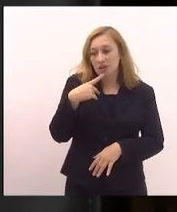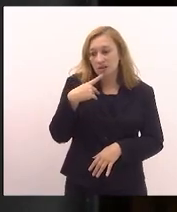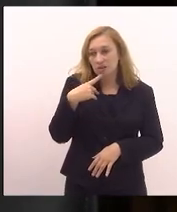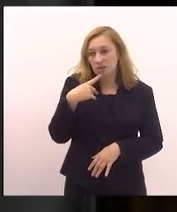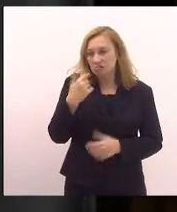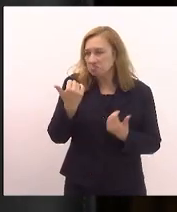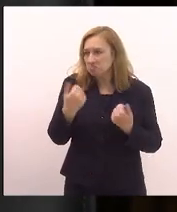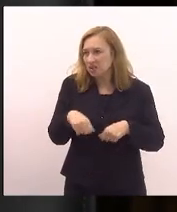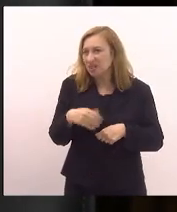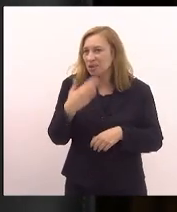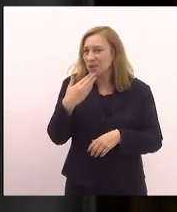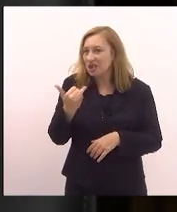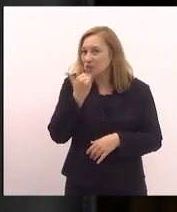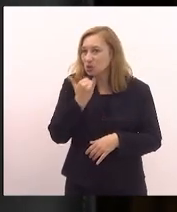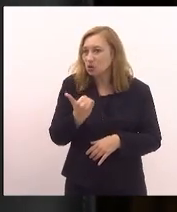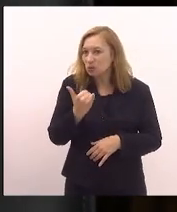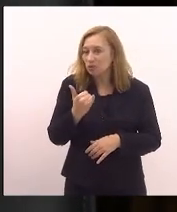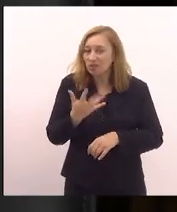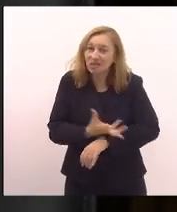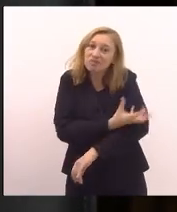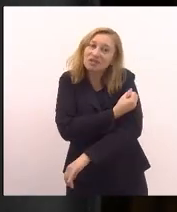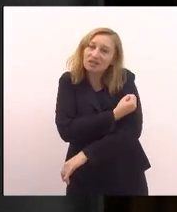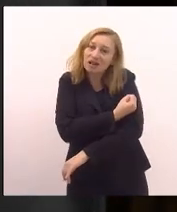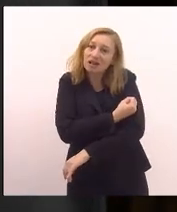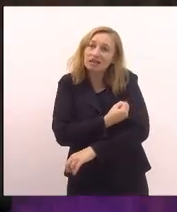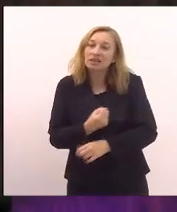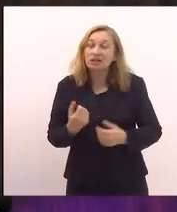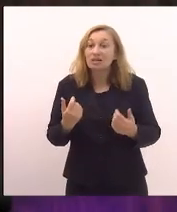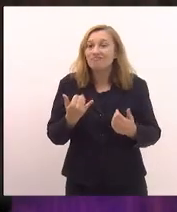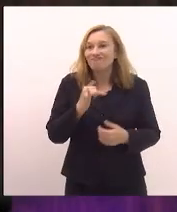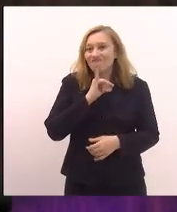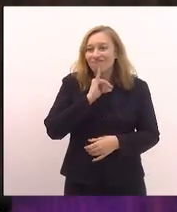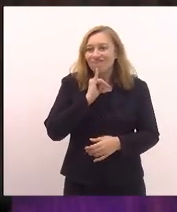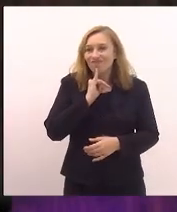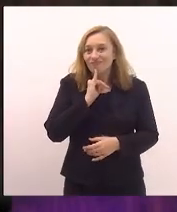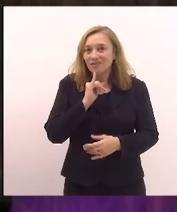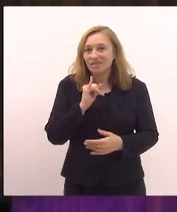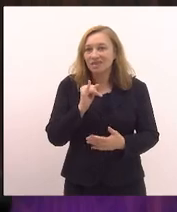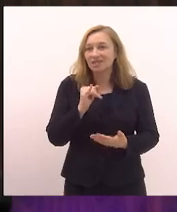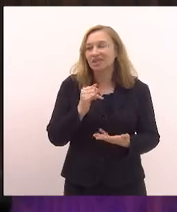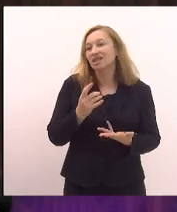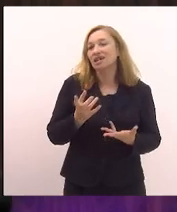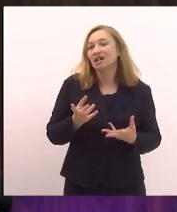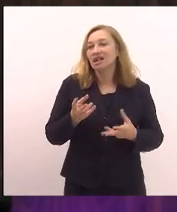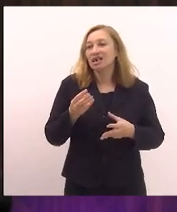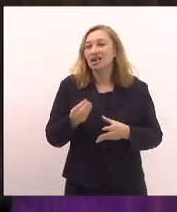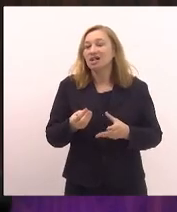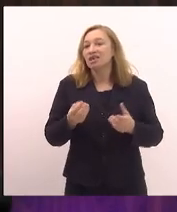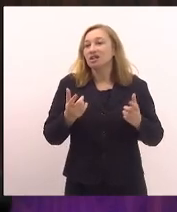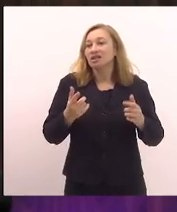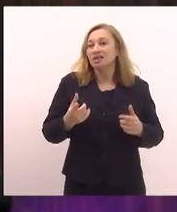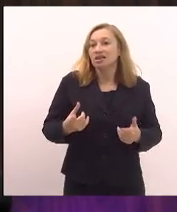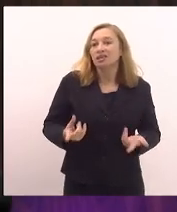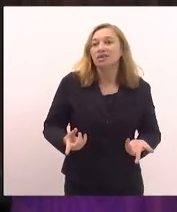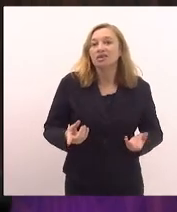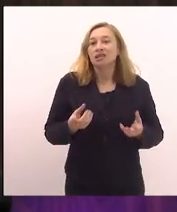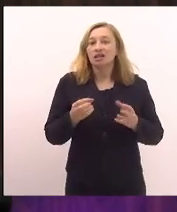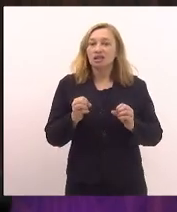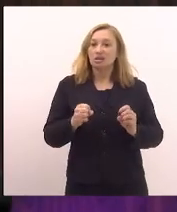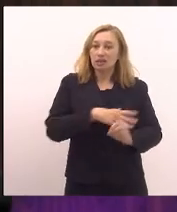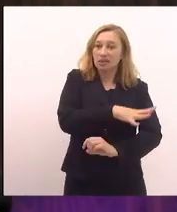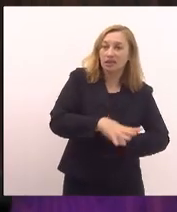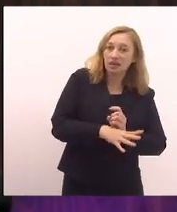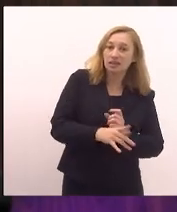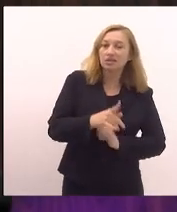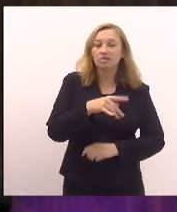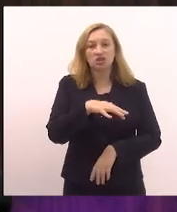senhora não precisa se pedir desculpa por se emocionar, né? A gente, infelizmente, é criado numa sociedade machista e nossos meninos são ensinados que não podem